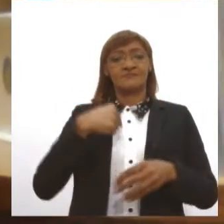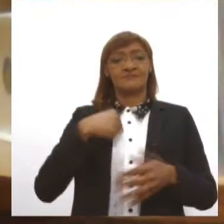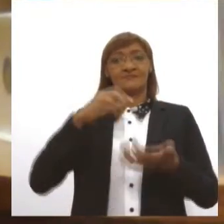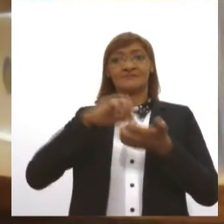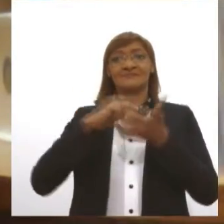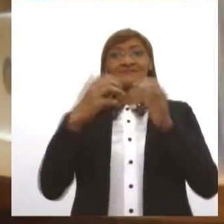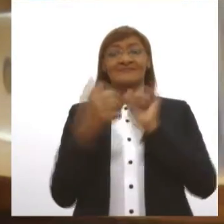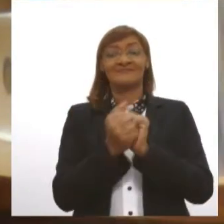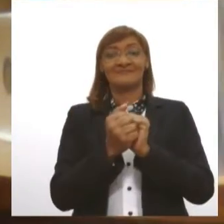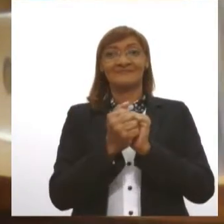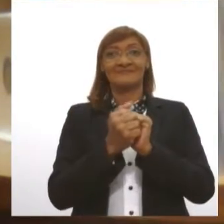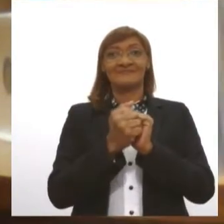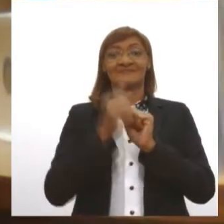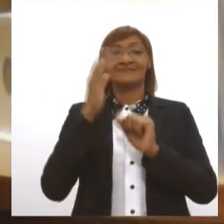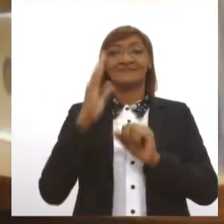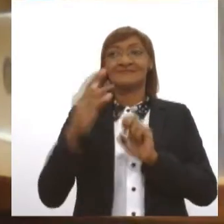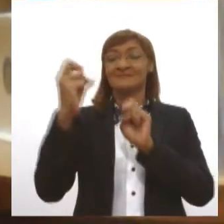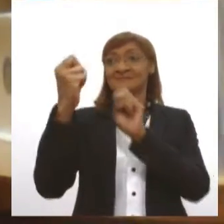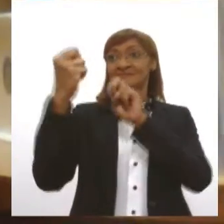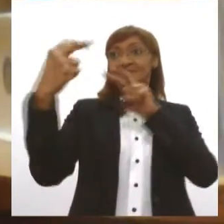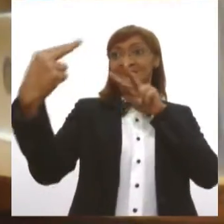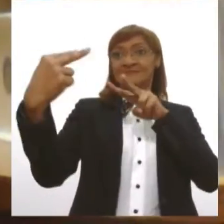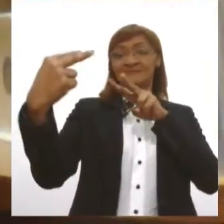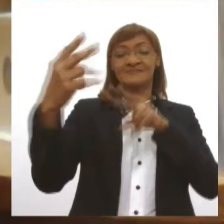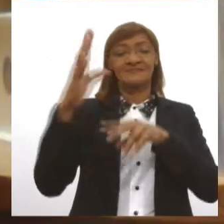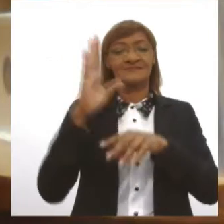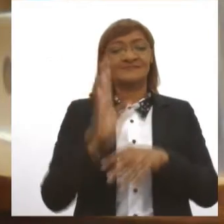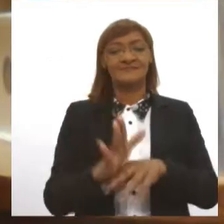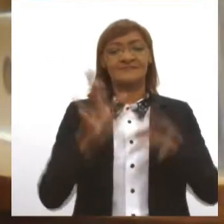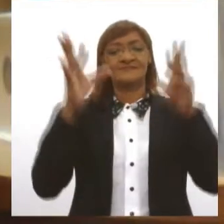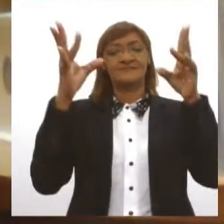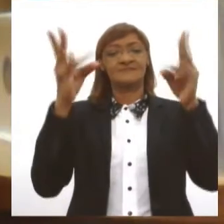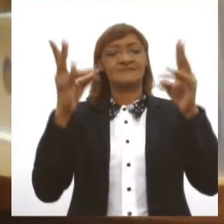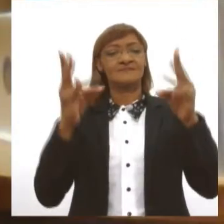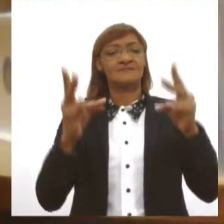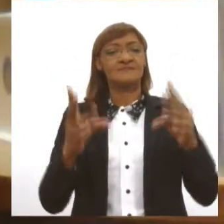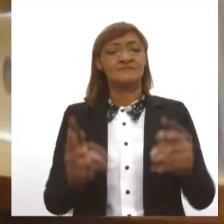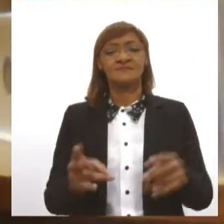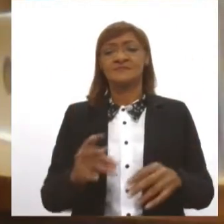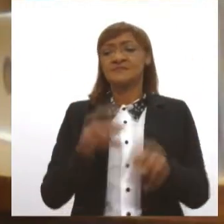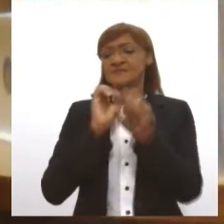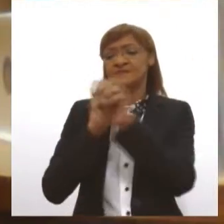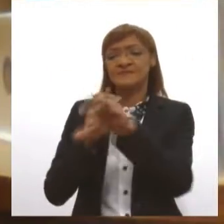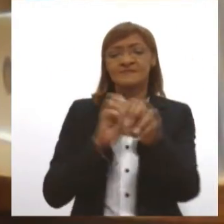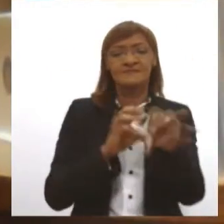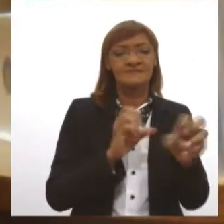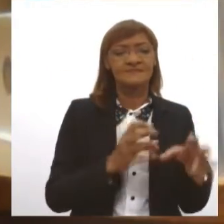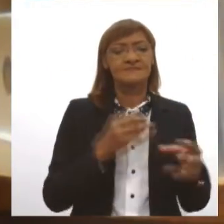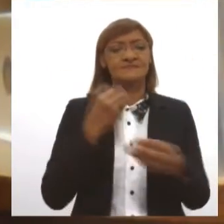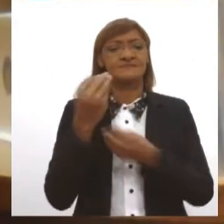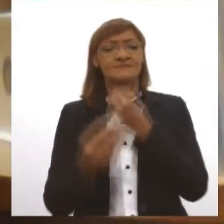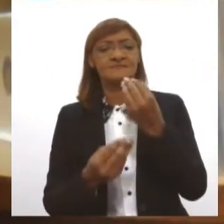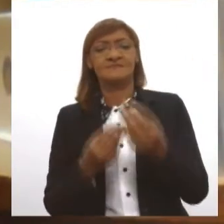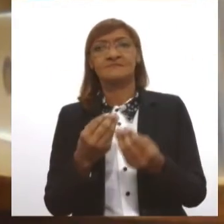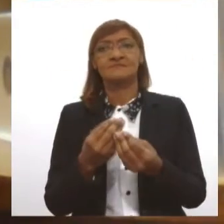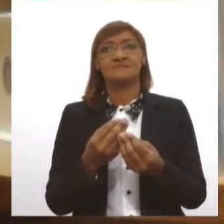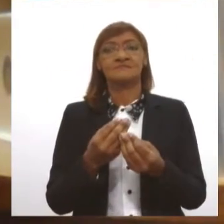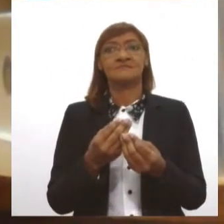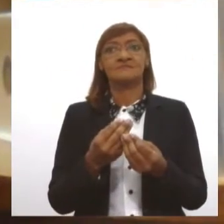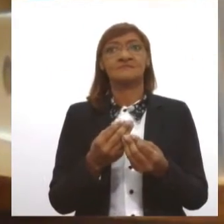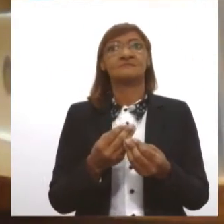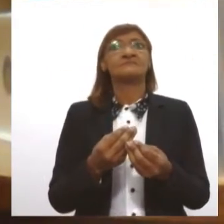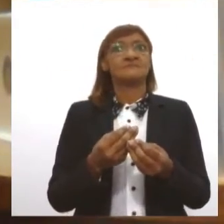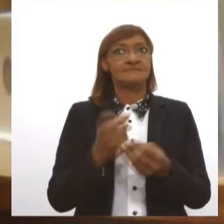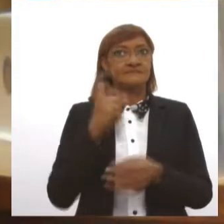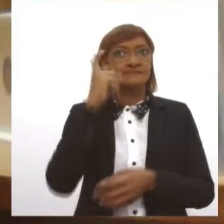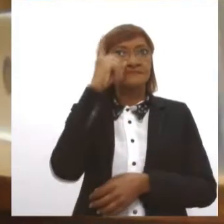máquina, e estar interagindo e passando todo o conhecimento e acolhimento, é muito complicado, foi